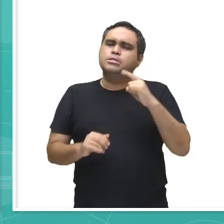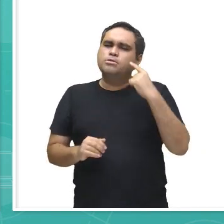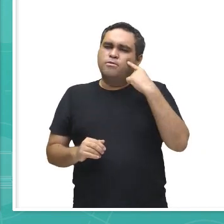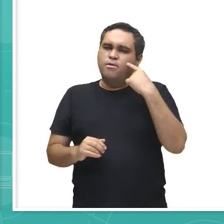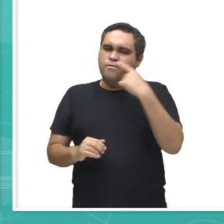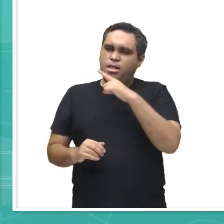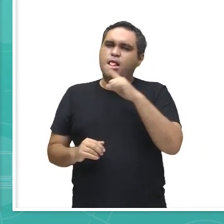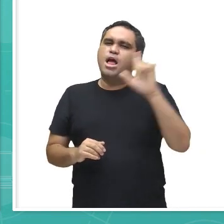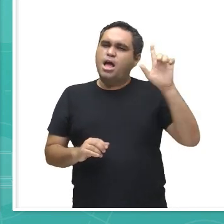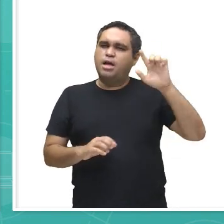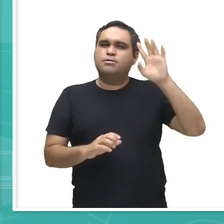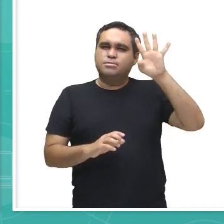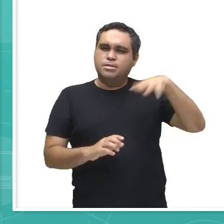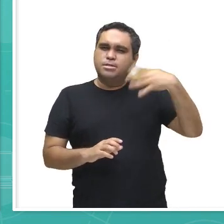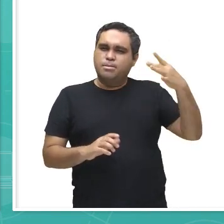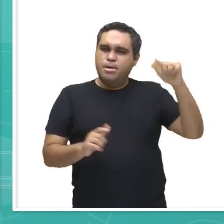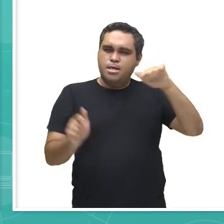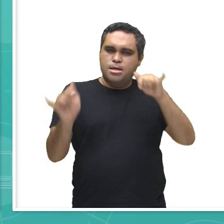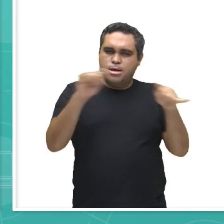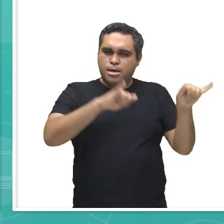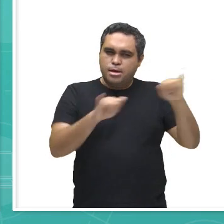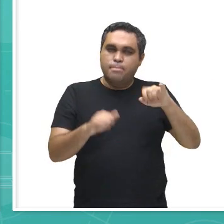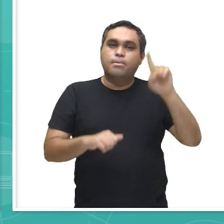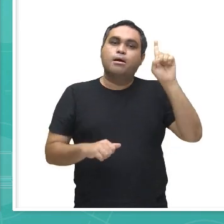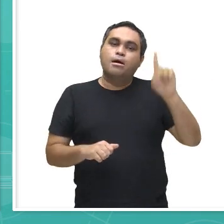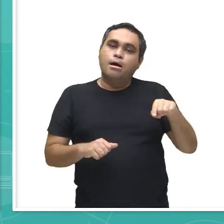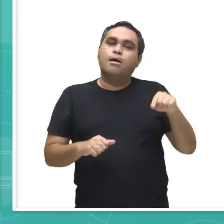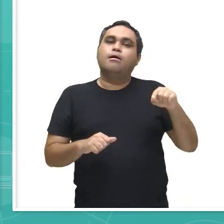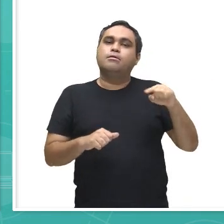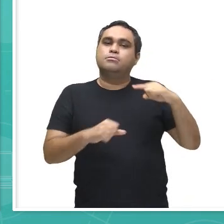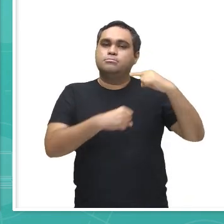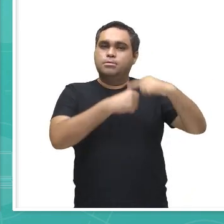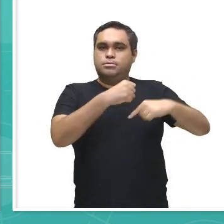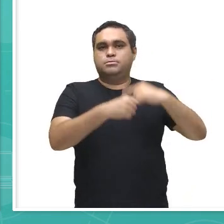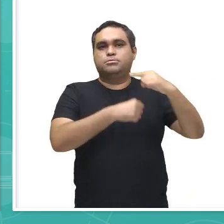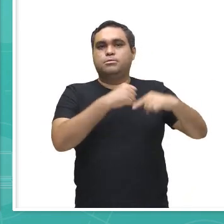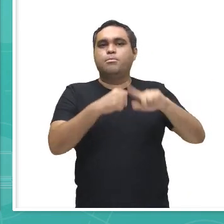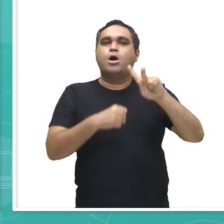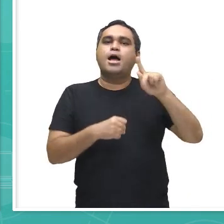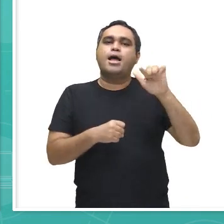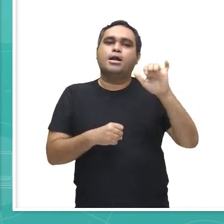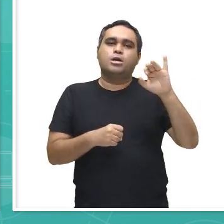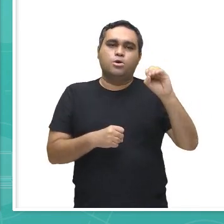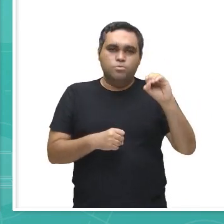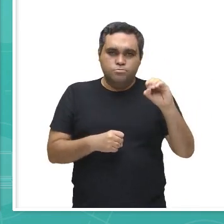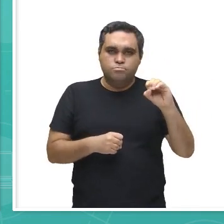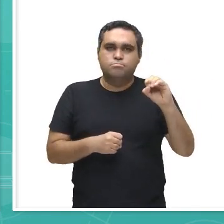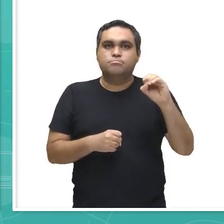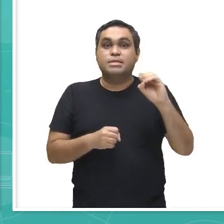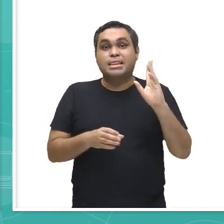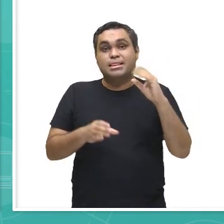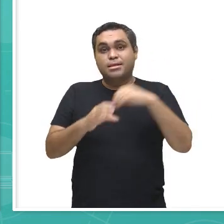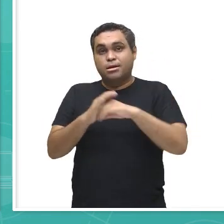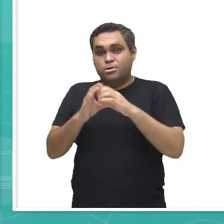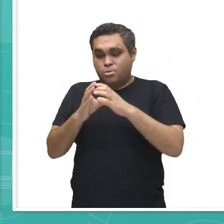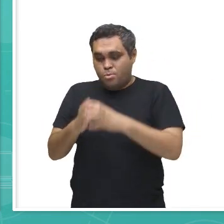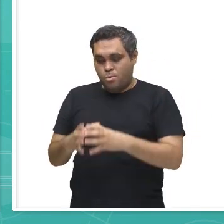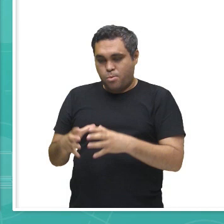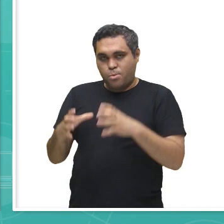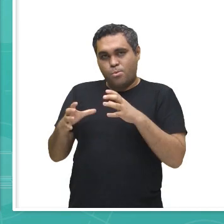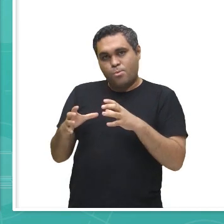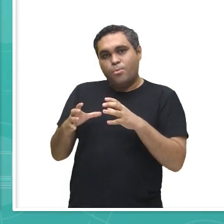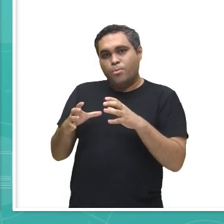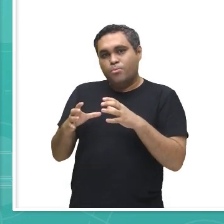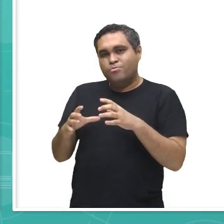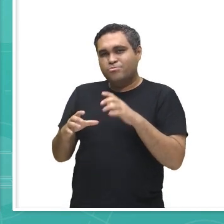tabela periódica, o hélio é um átomo, tá? Que está presente aqui, ó, dentro desse balão. Sais, como